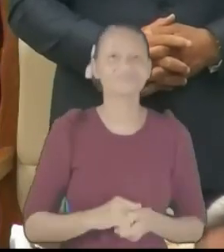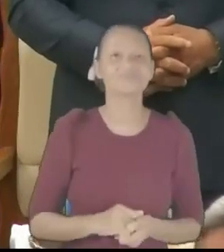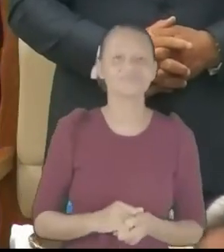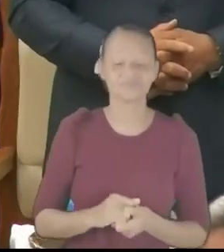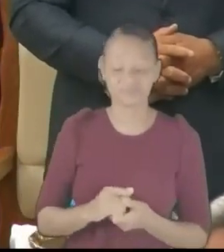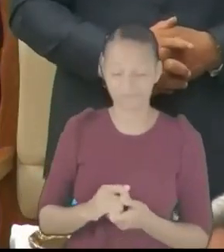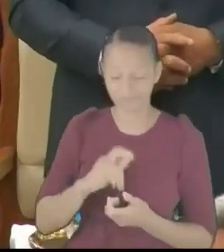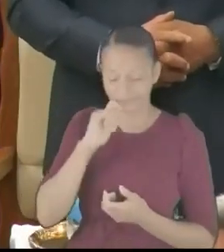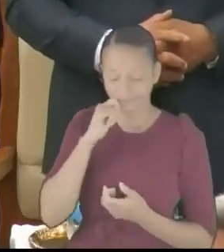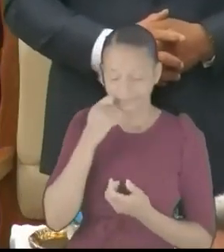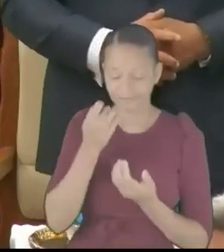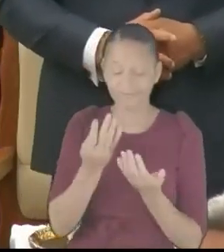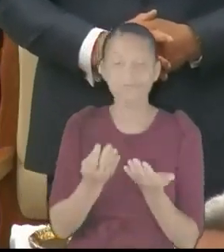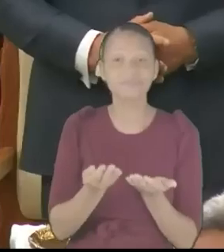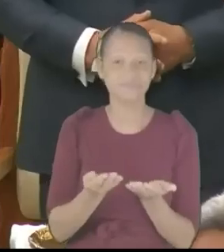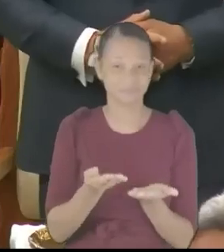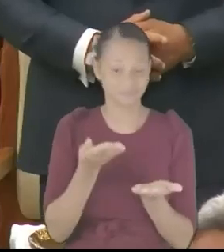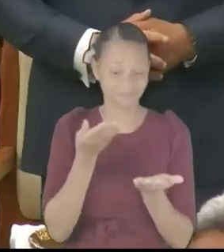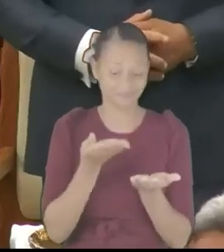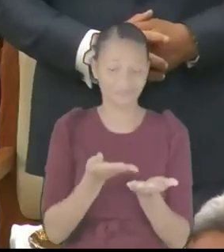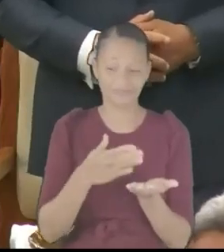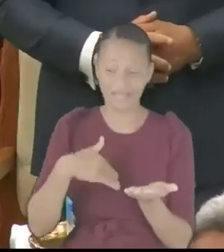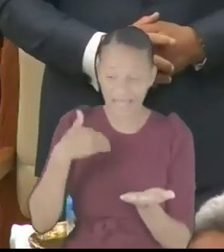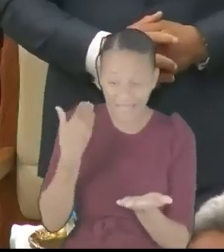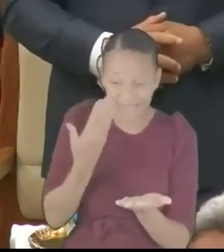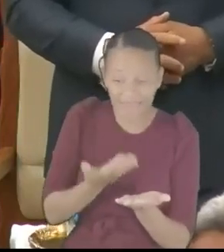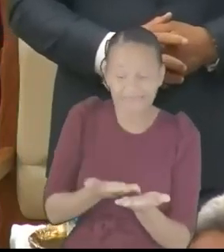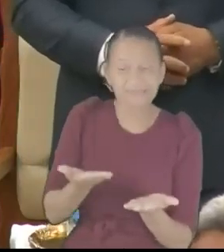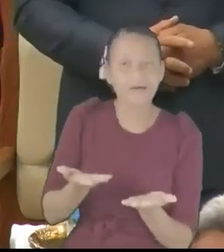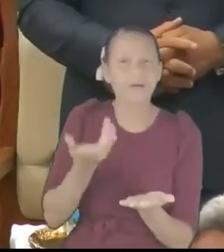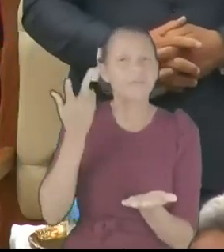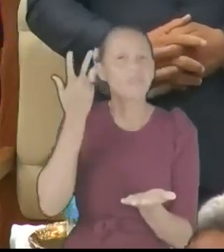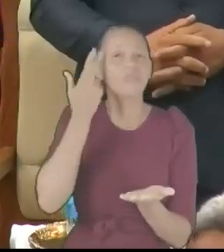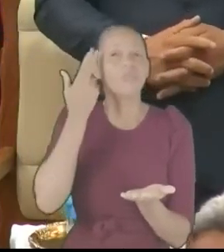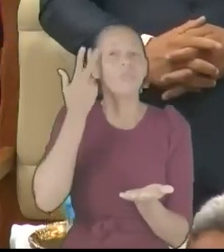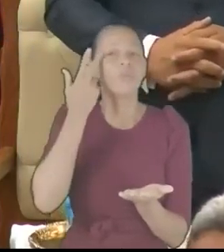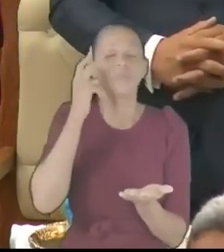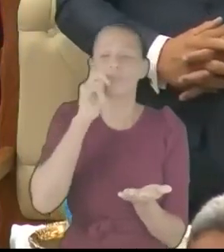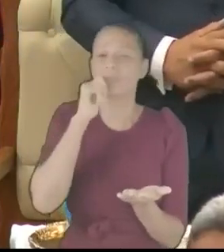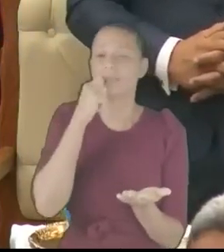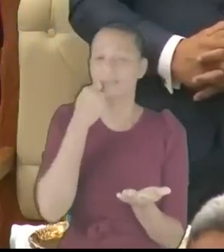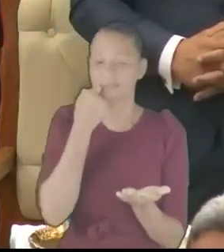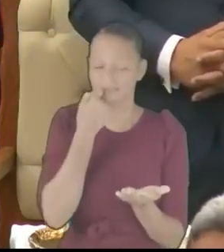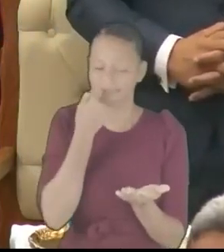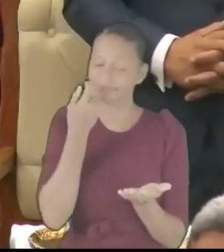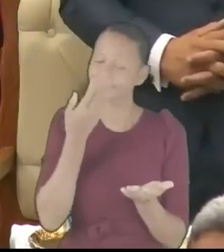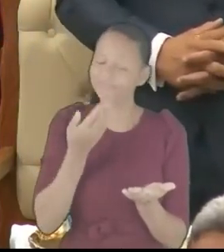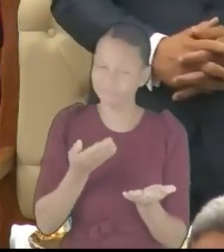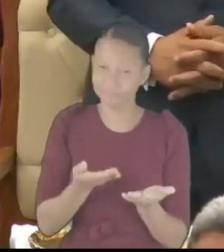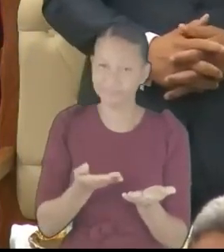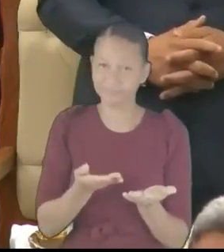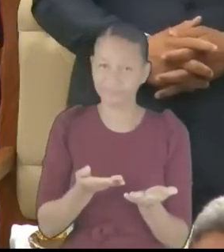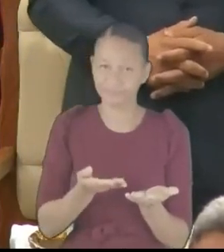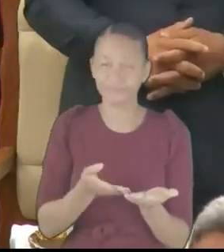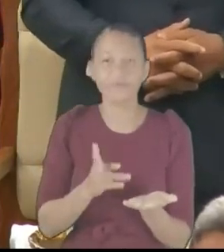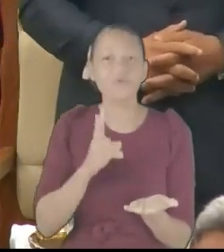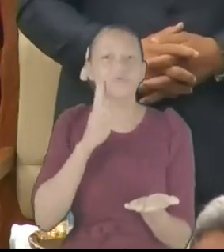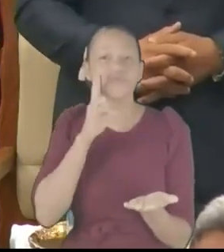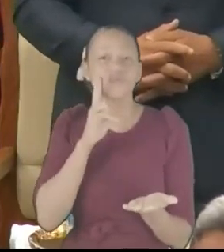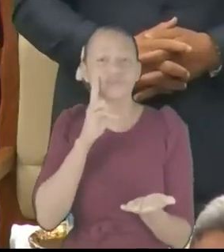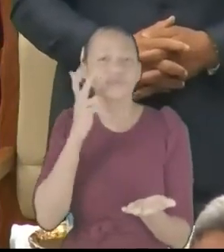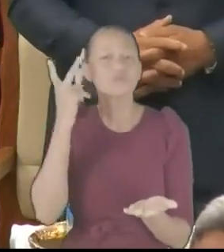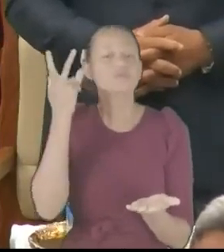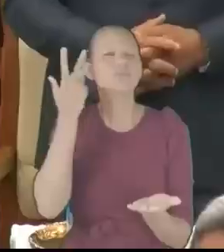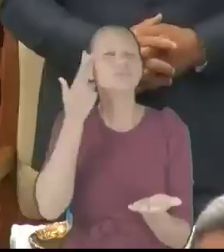Este pão até agora é pão comum. Este vinho até agora é vinho